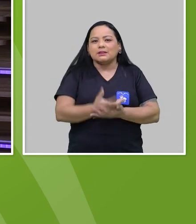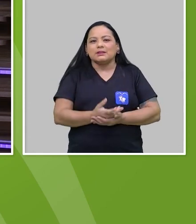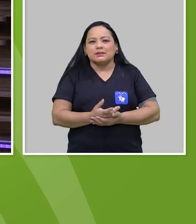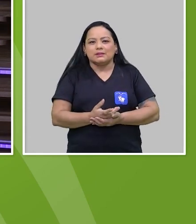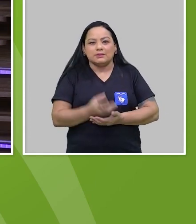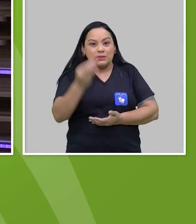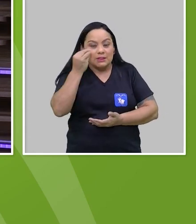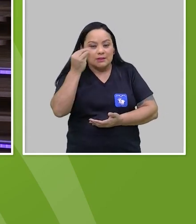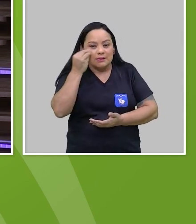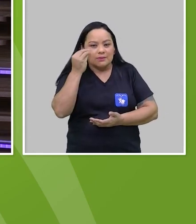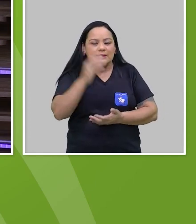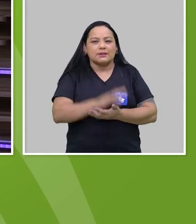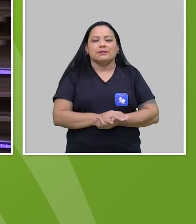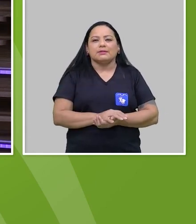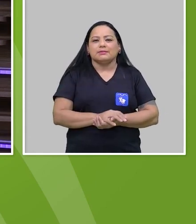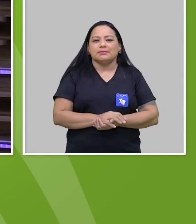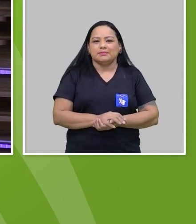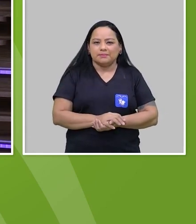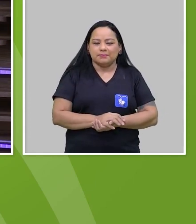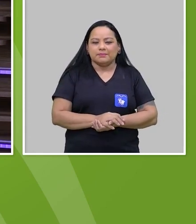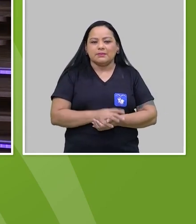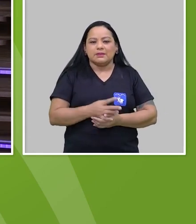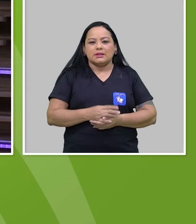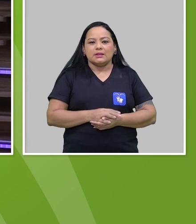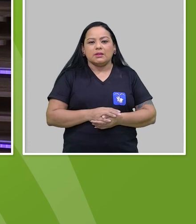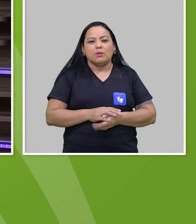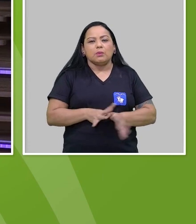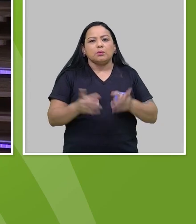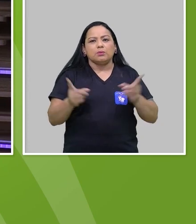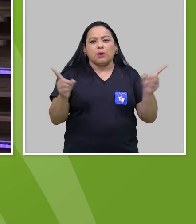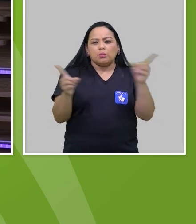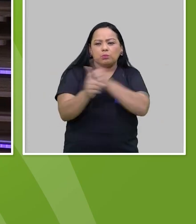a reflexão do som na igreja, por